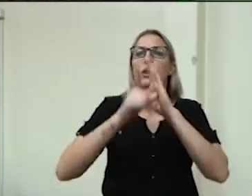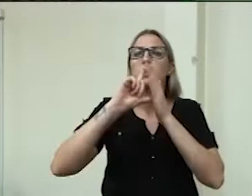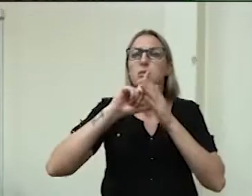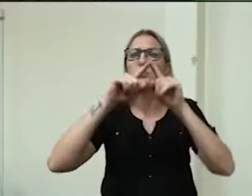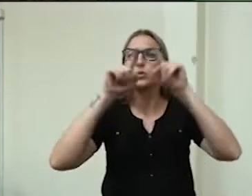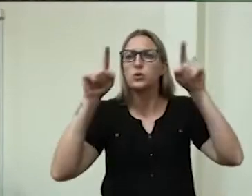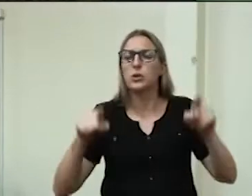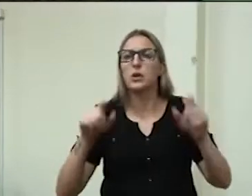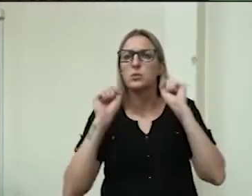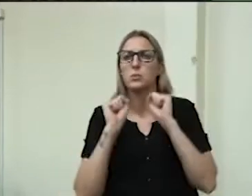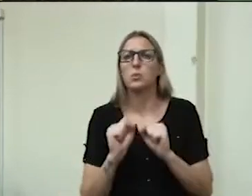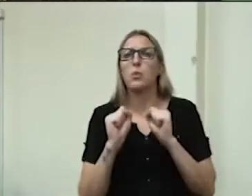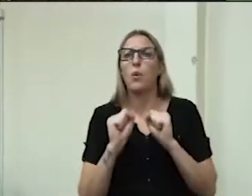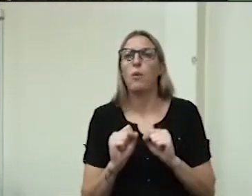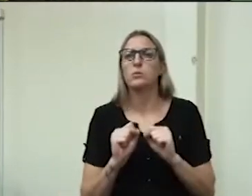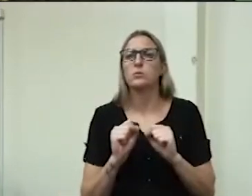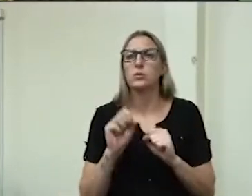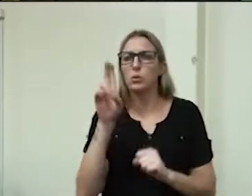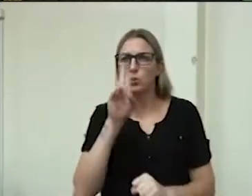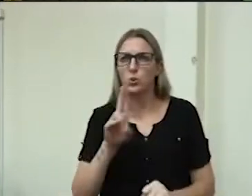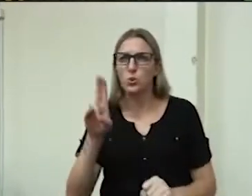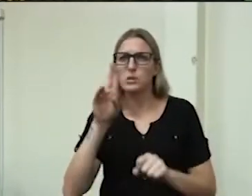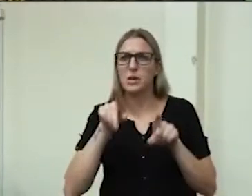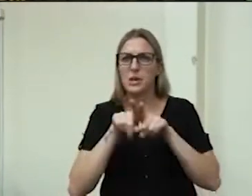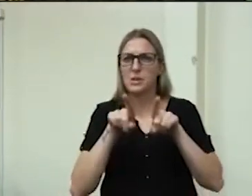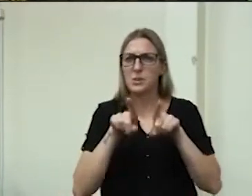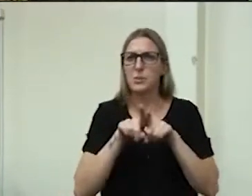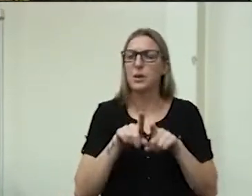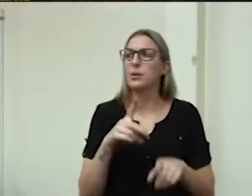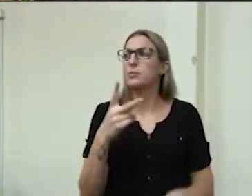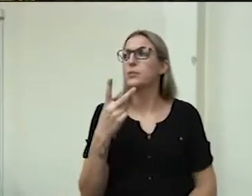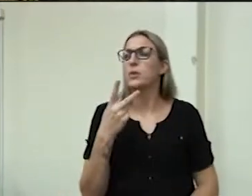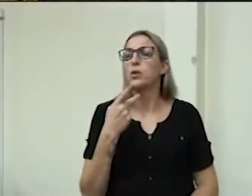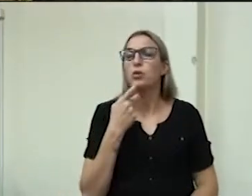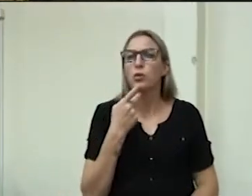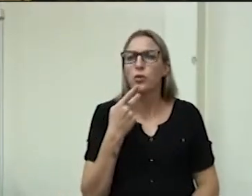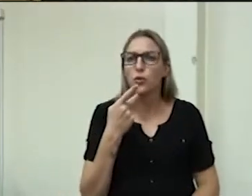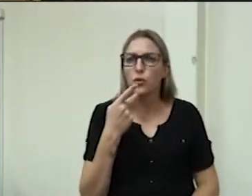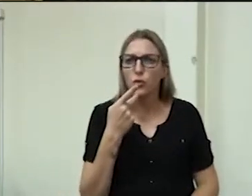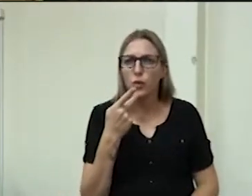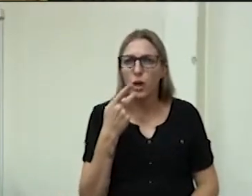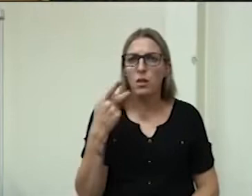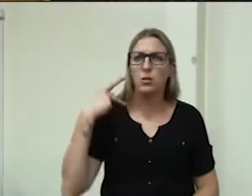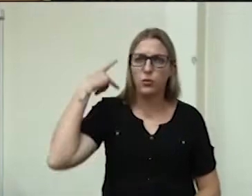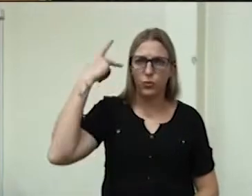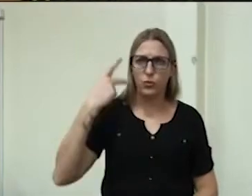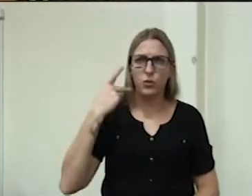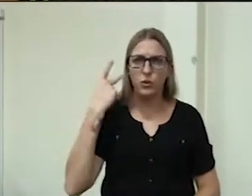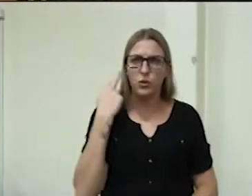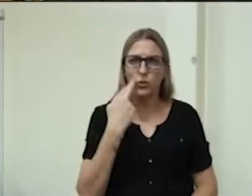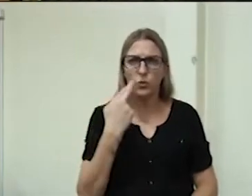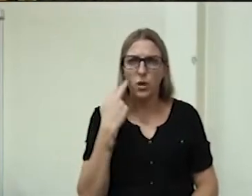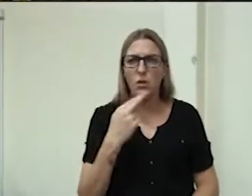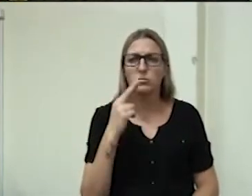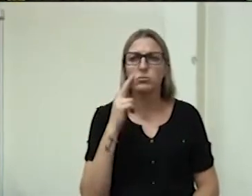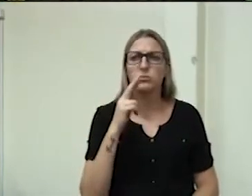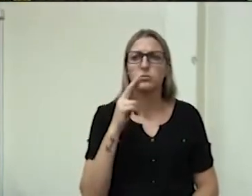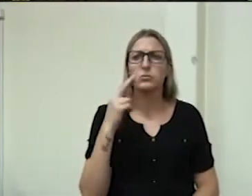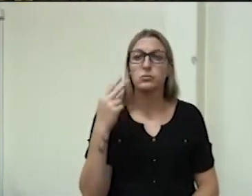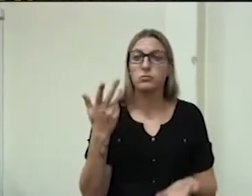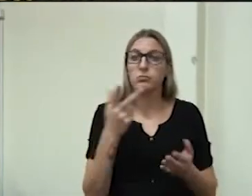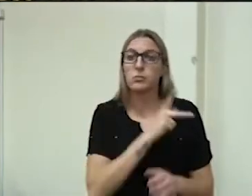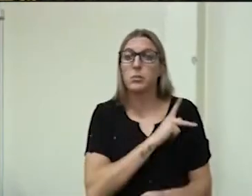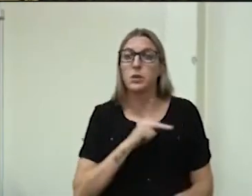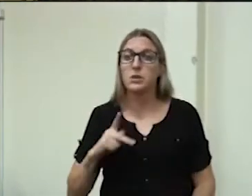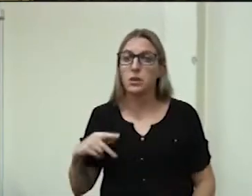possam estar se beneficiando. E muito bem colocou o vereador Ayub, quem sabe, presidente, nós olharmos para que